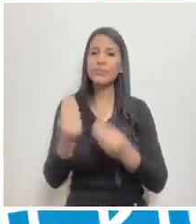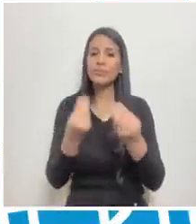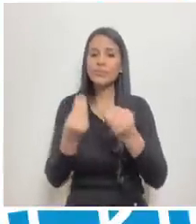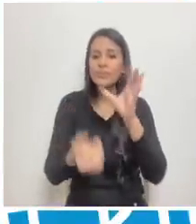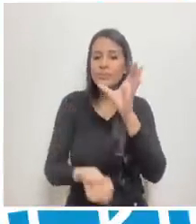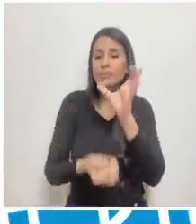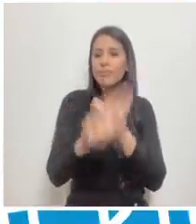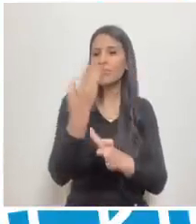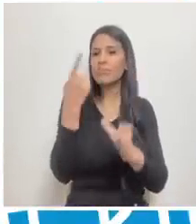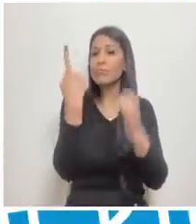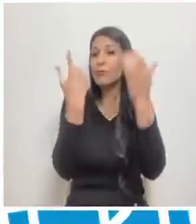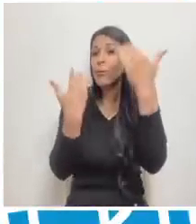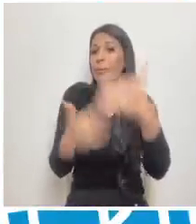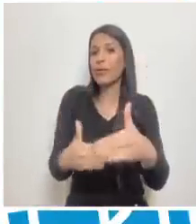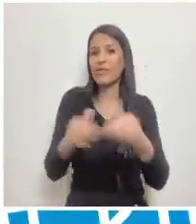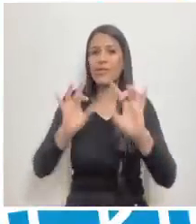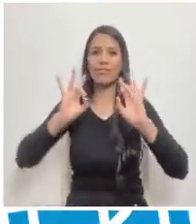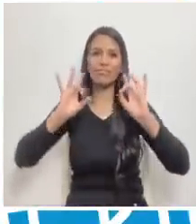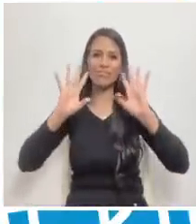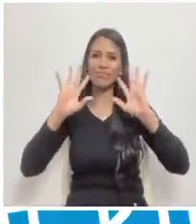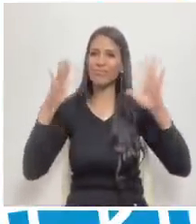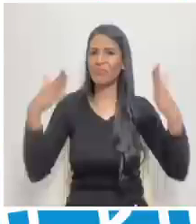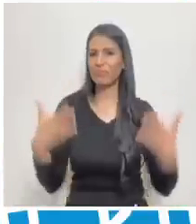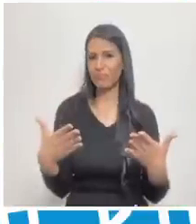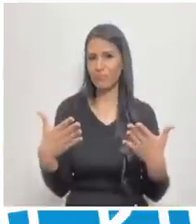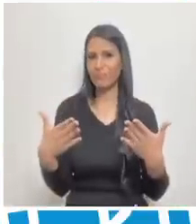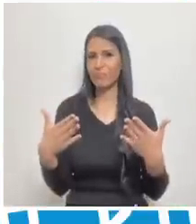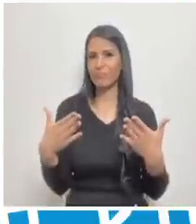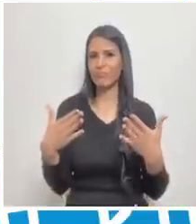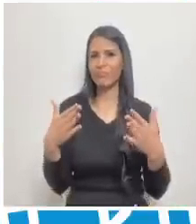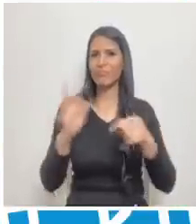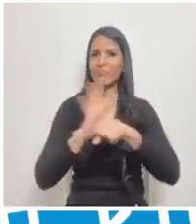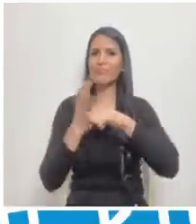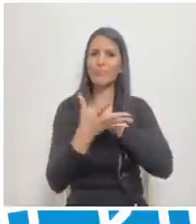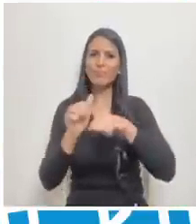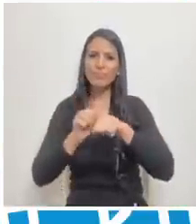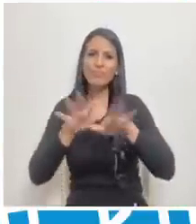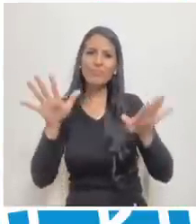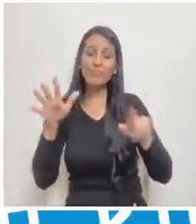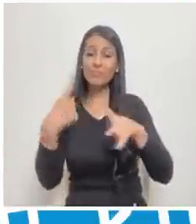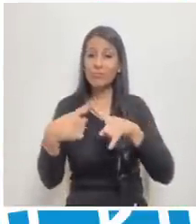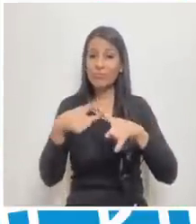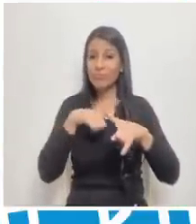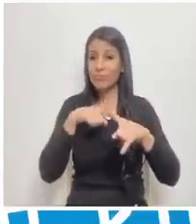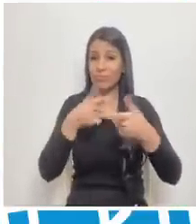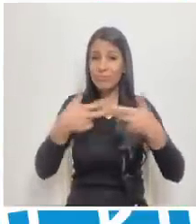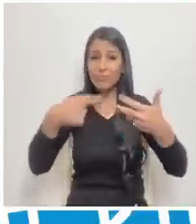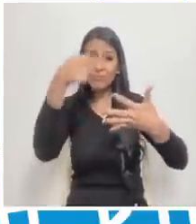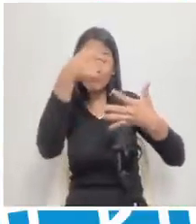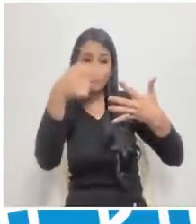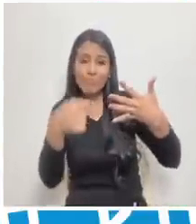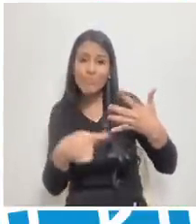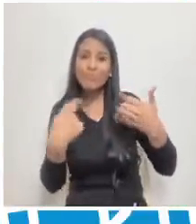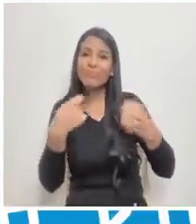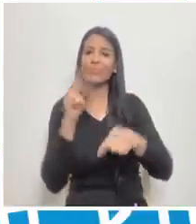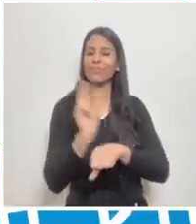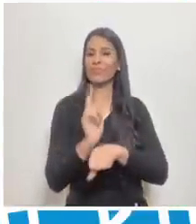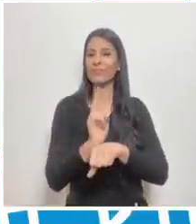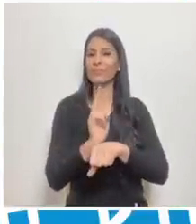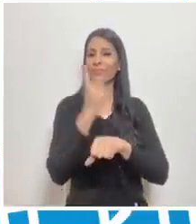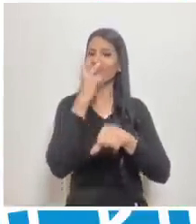tem alguns critérios, né, que devem ser considerados, e um deles é a questão da padronização, até mesmo para que se